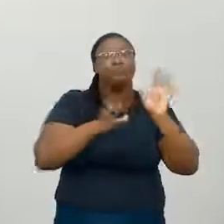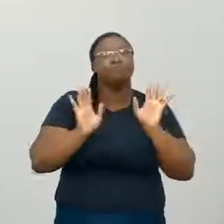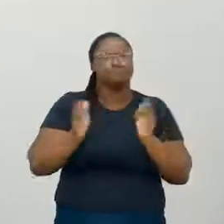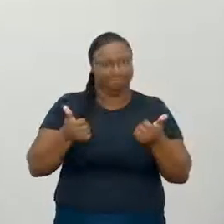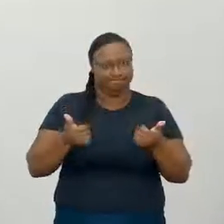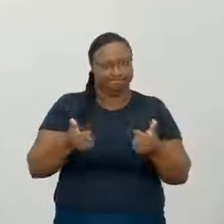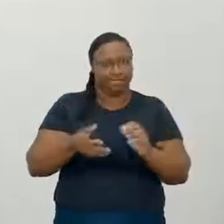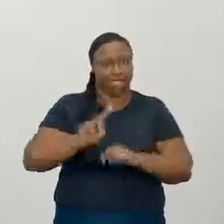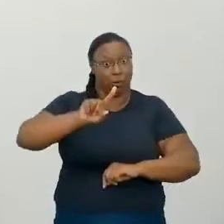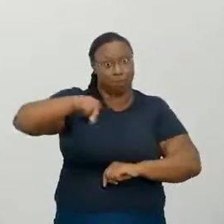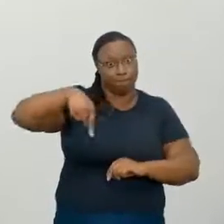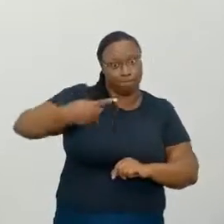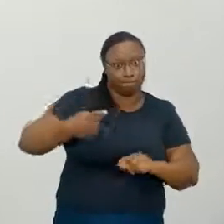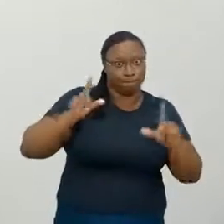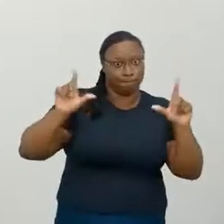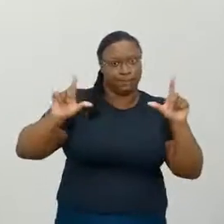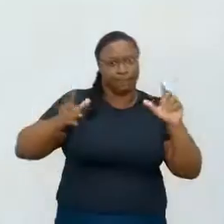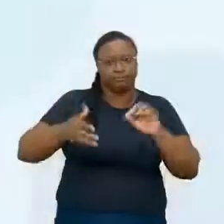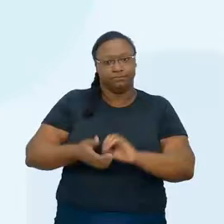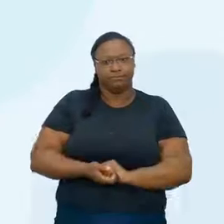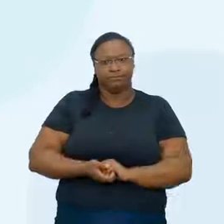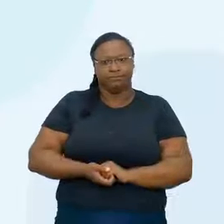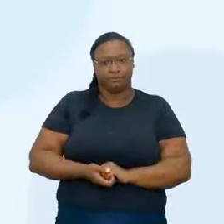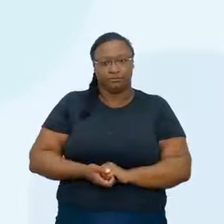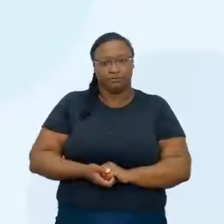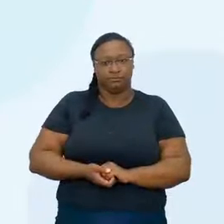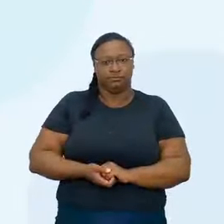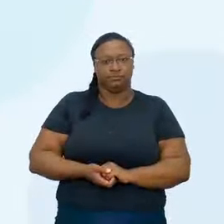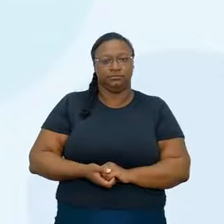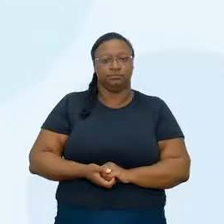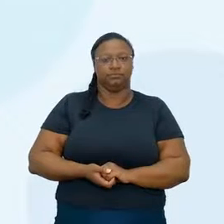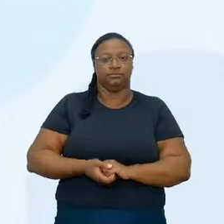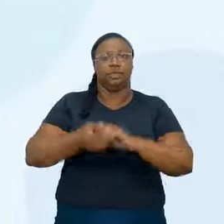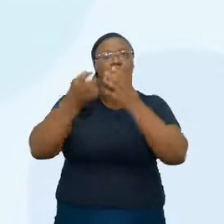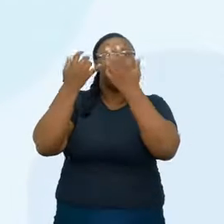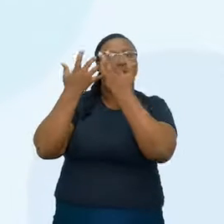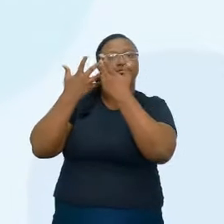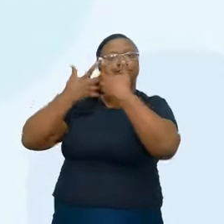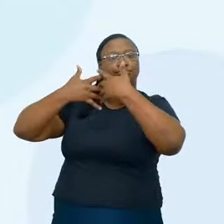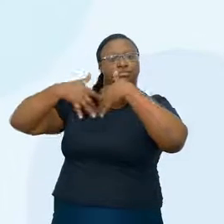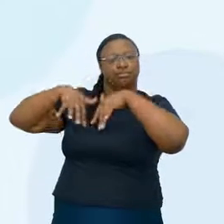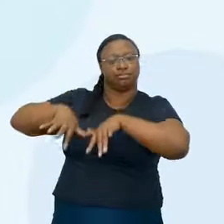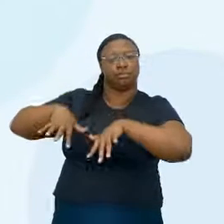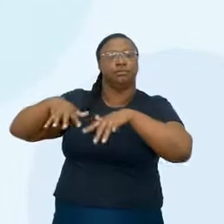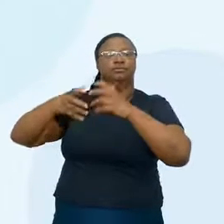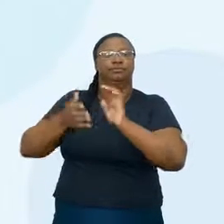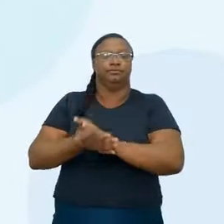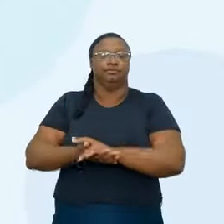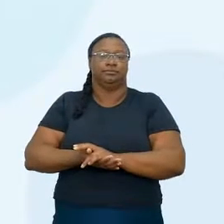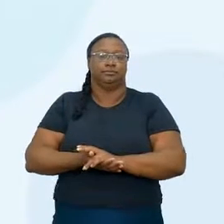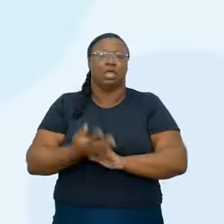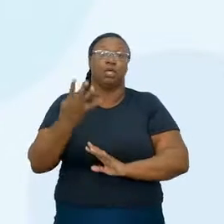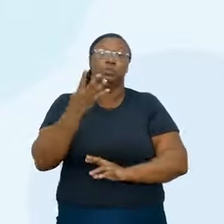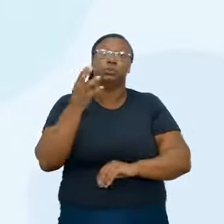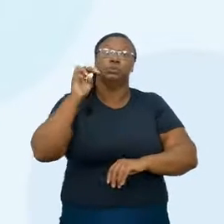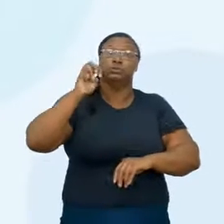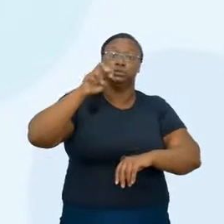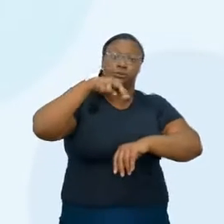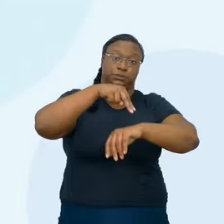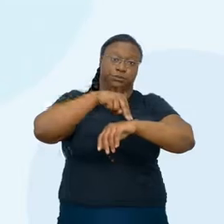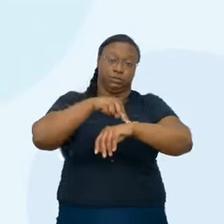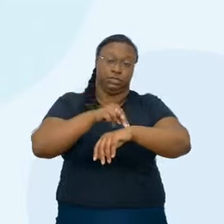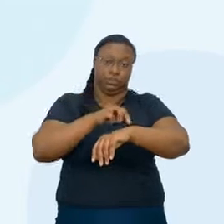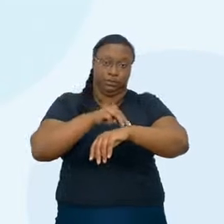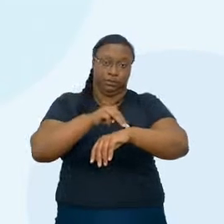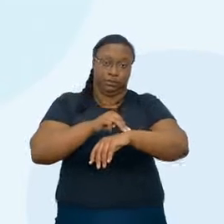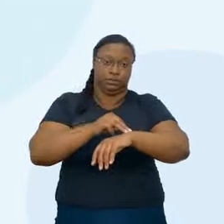Vamos para o desdobramento? Então, ali a gente tem o desdobramento, né, da atividade, a gente tem os nossos 45 minutos aqui, que a gente tenta, na medida